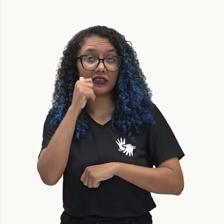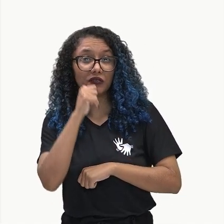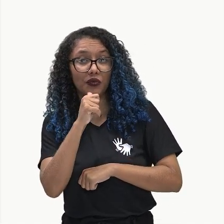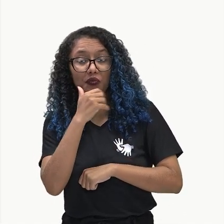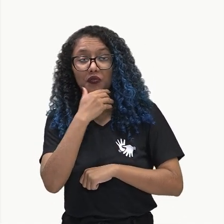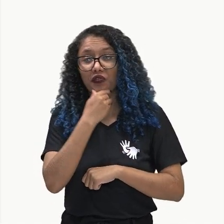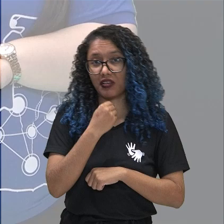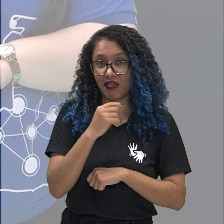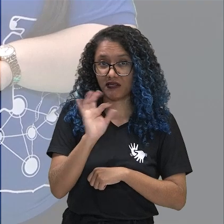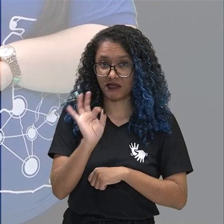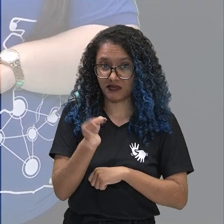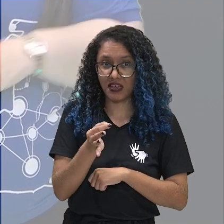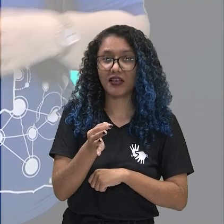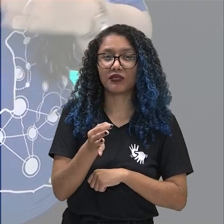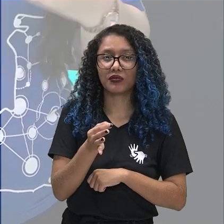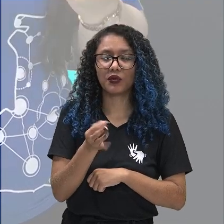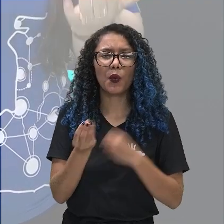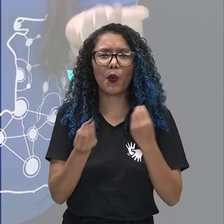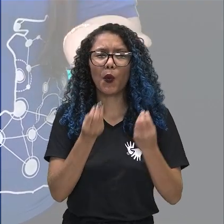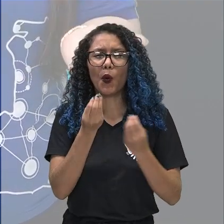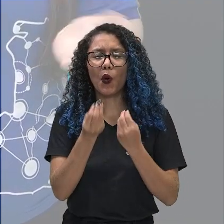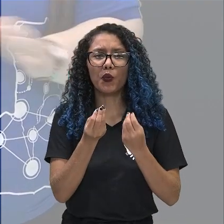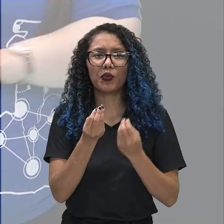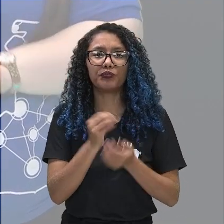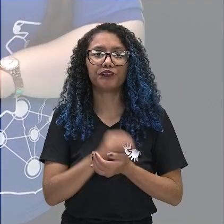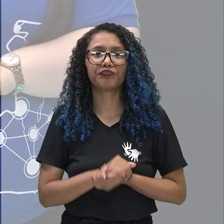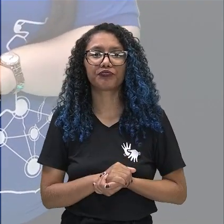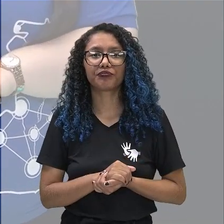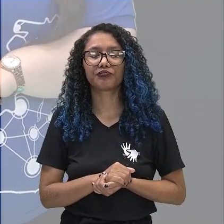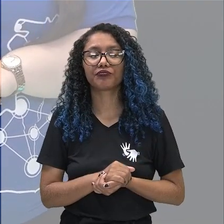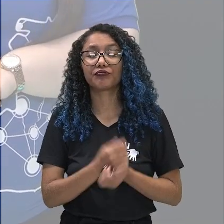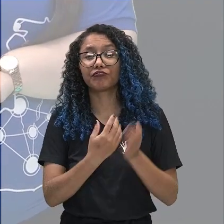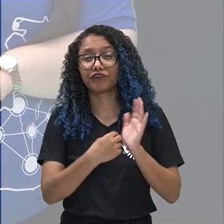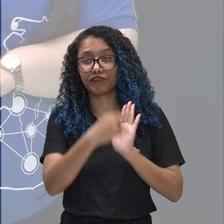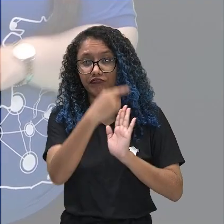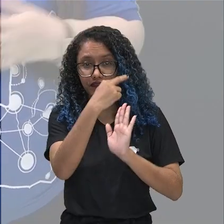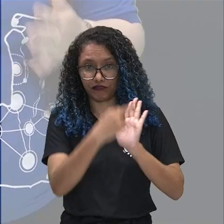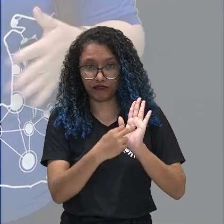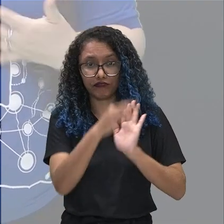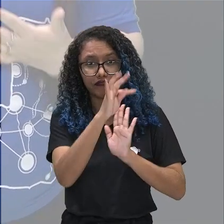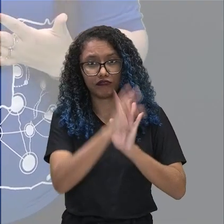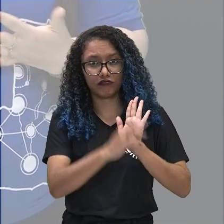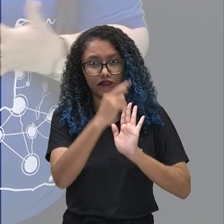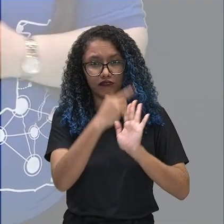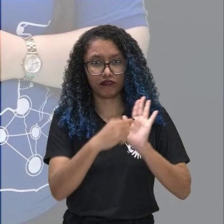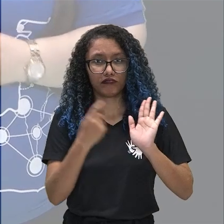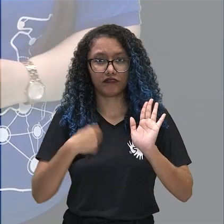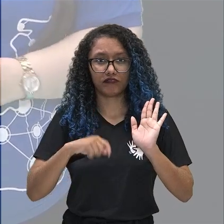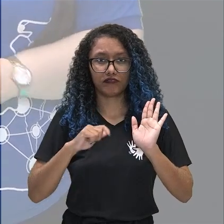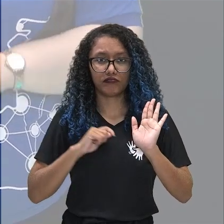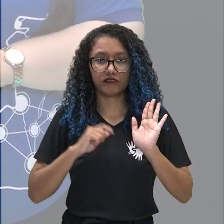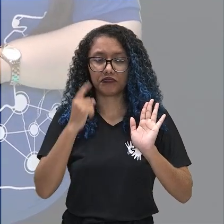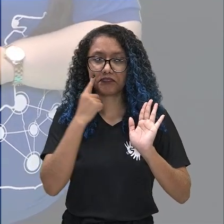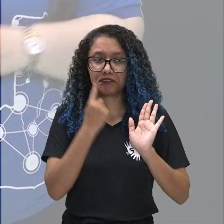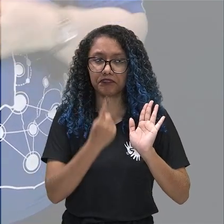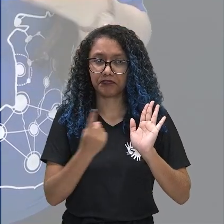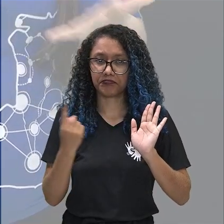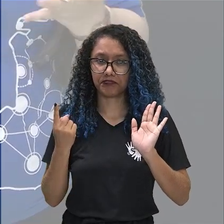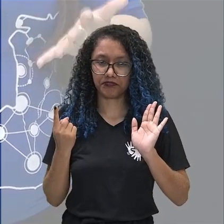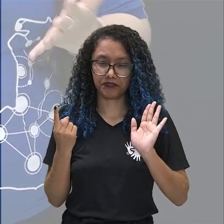el sustantivo. En español, los sustantivos son palabras variables.